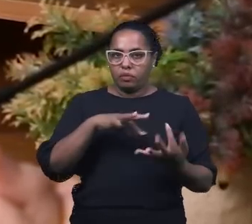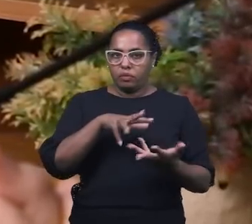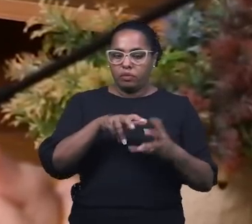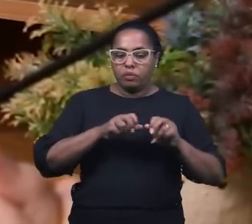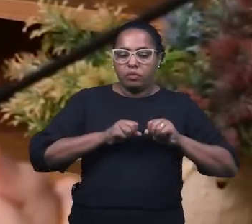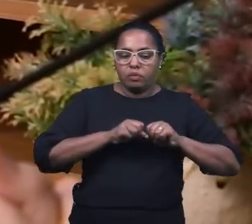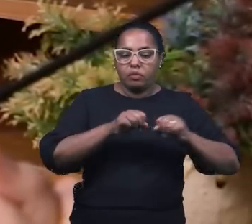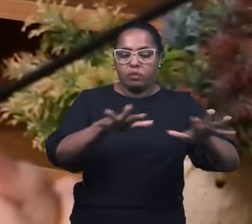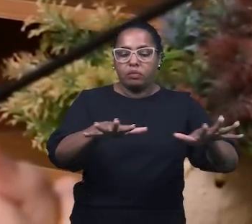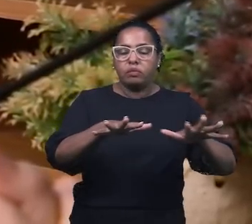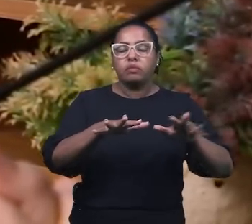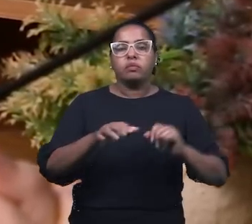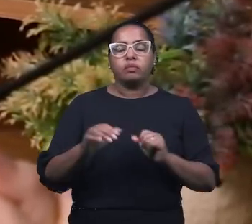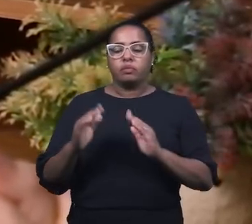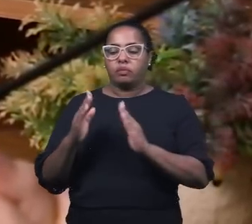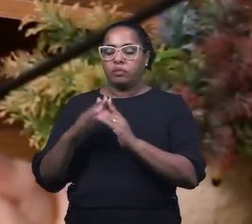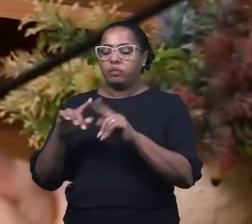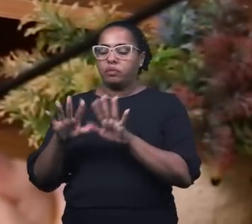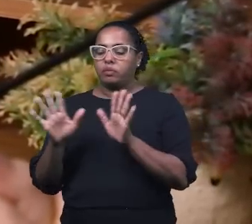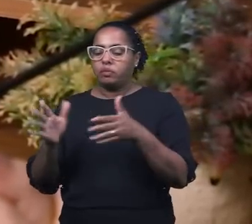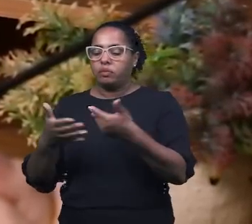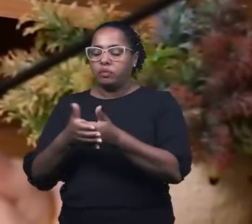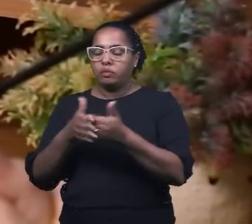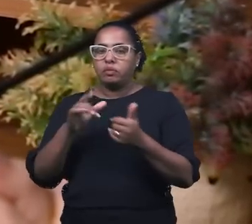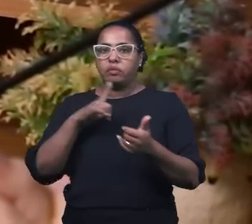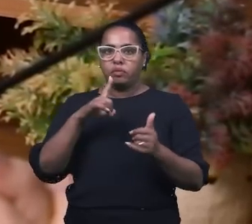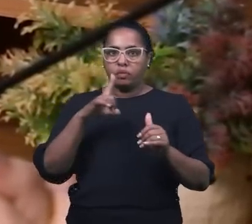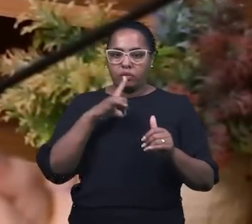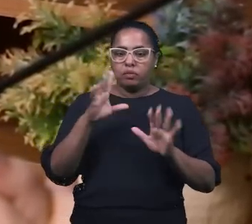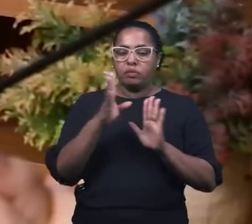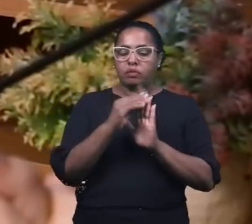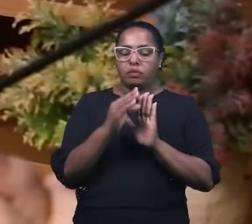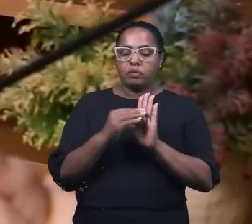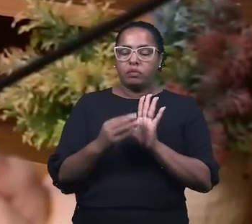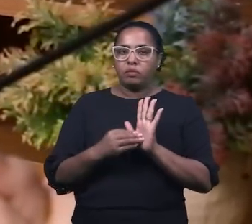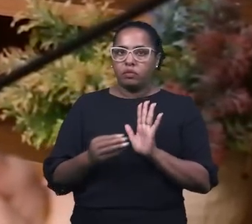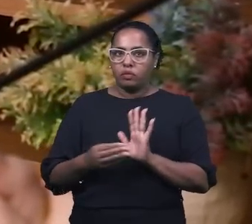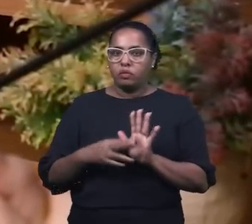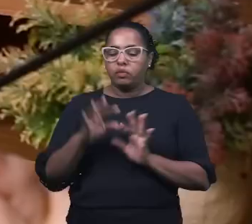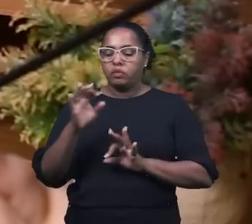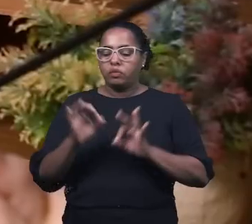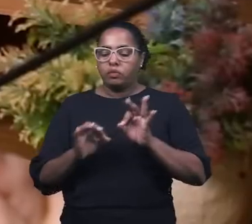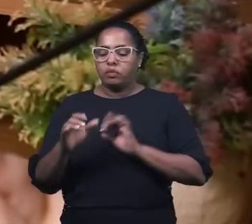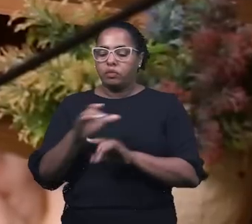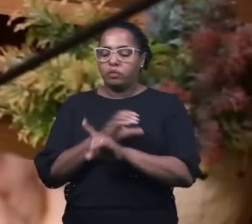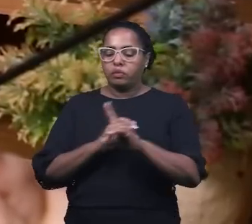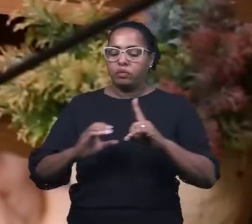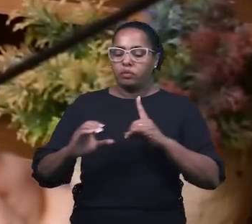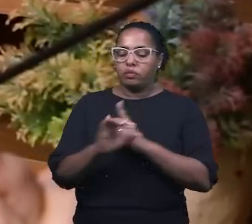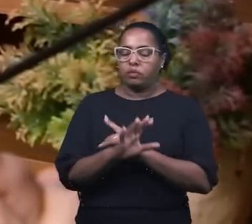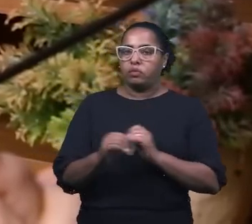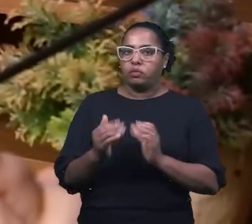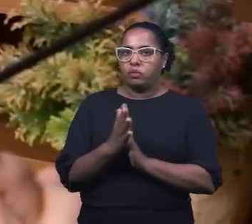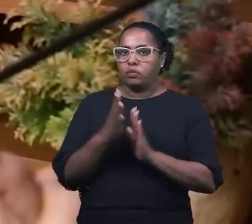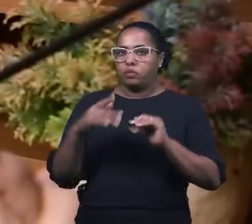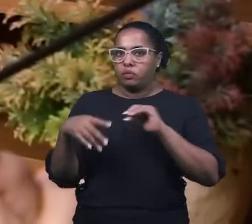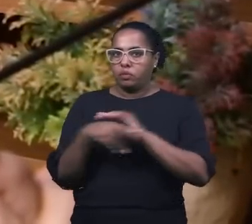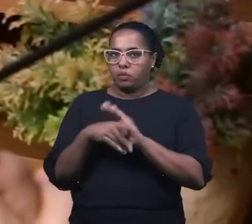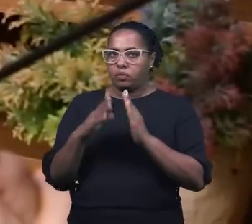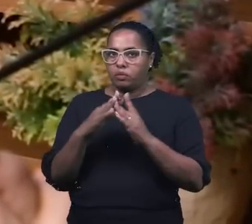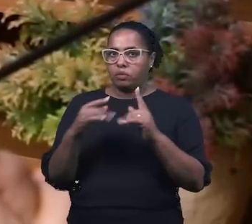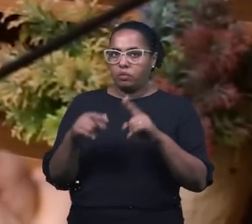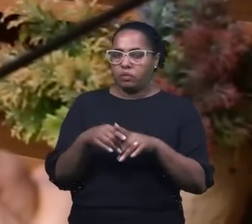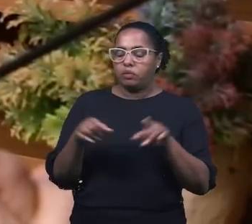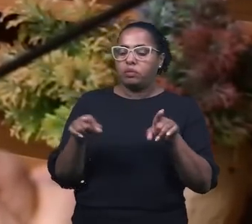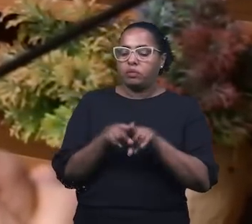igrejas já estavam fechadas, nós tínhamos já conteúdos para fazer um culto, tanto com o louvor da igreja como